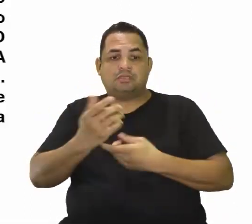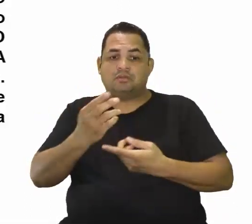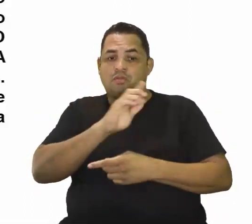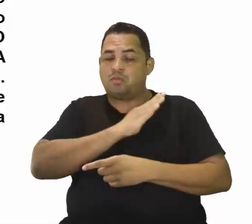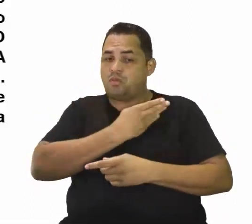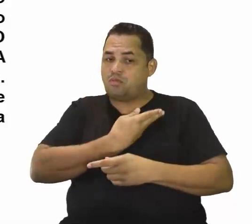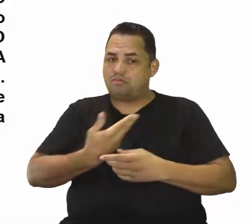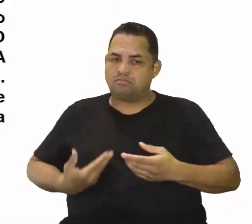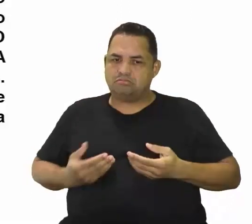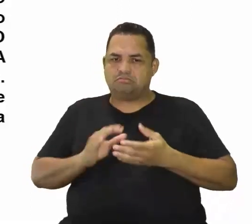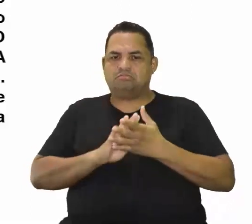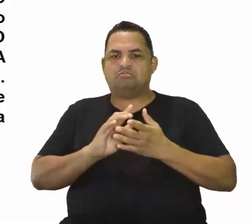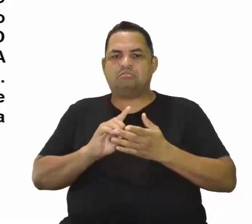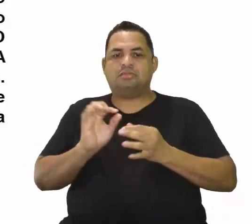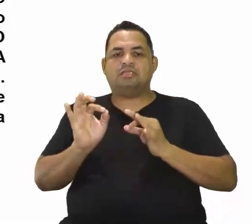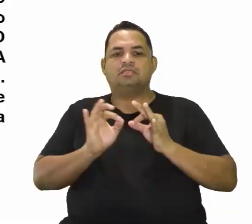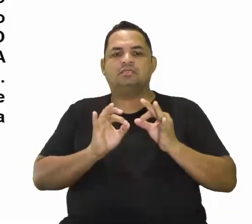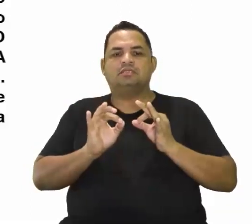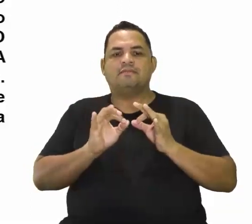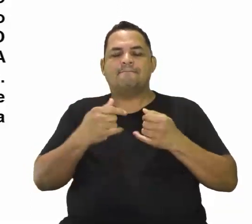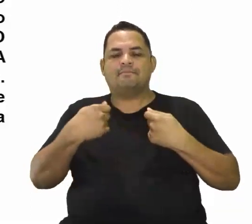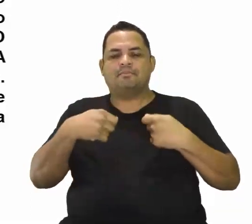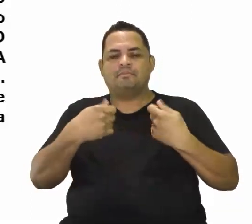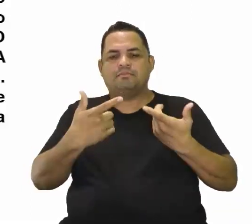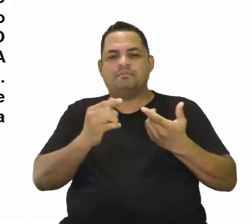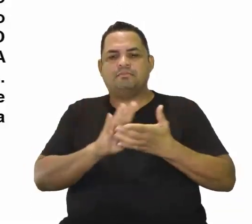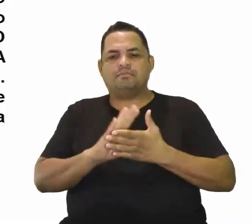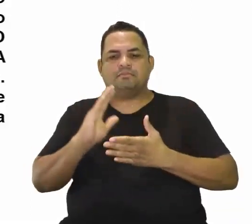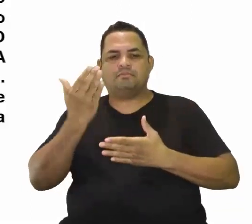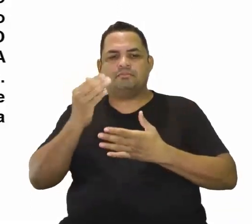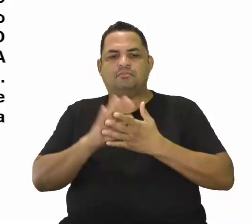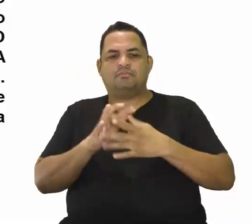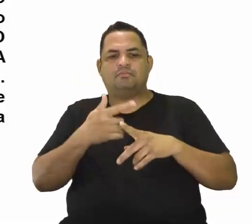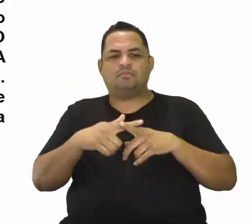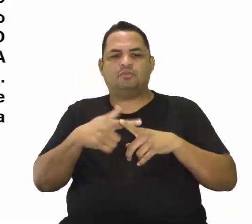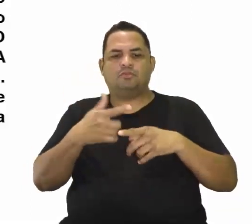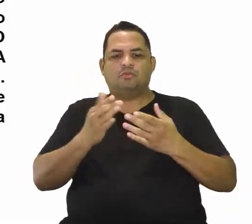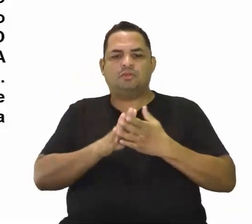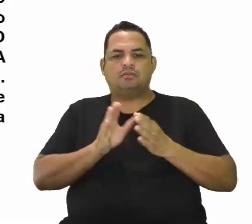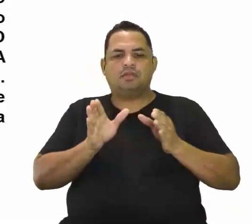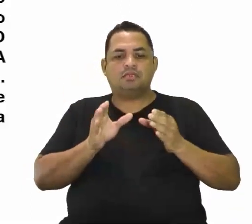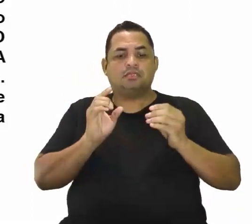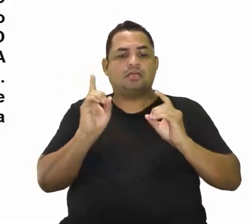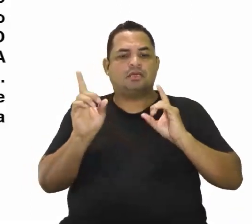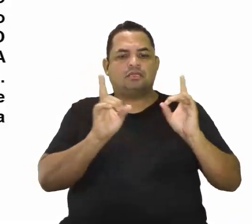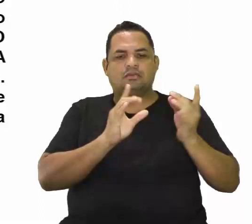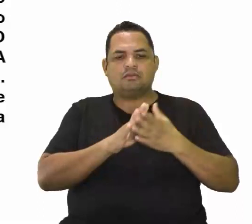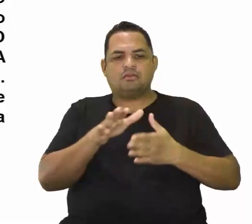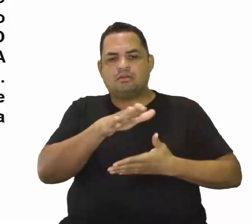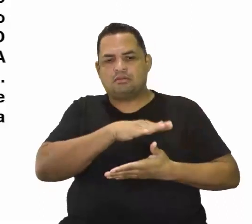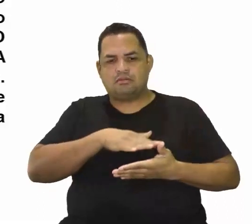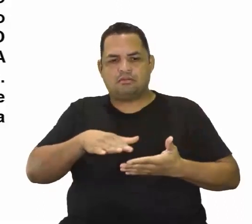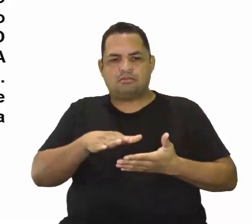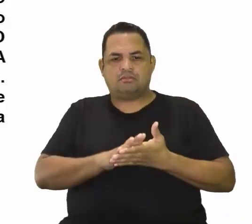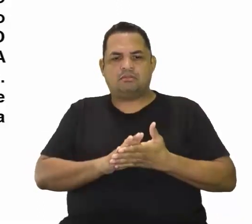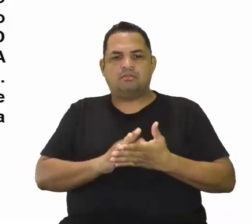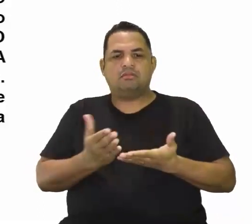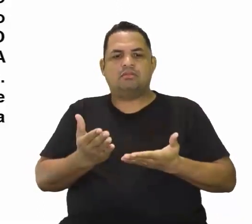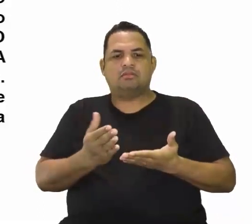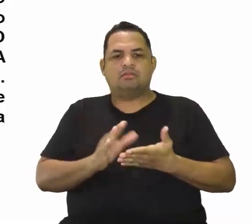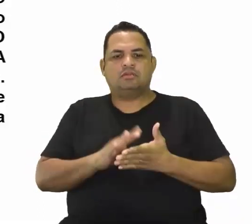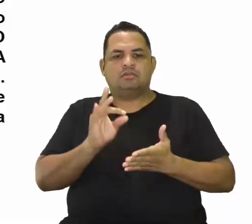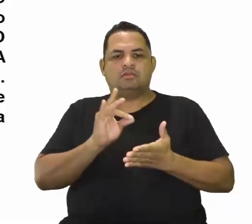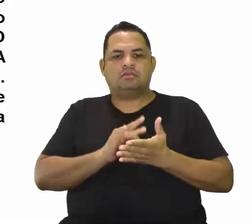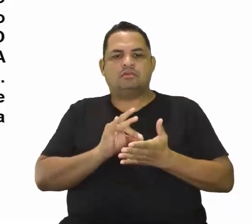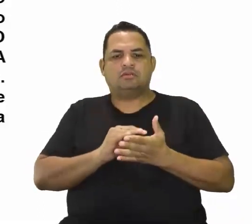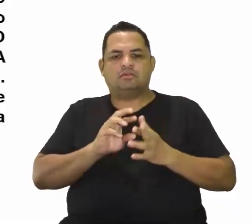o problema da repartição de maneira que não mais seja visto o fato paradoxal e cruel